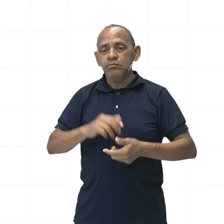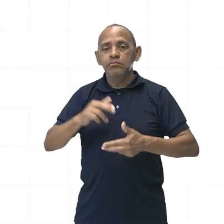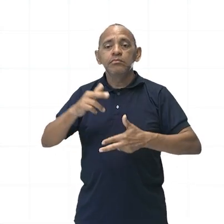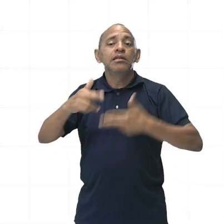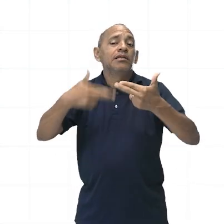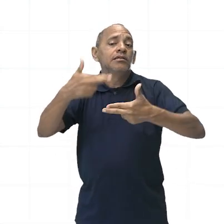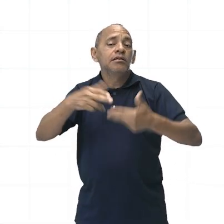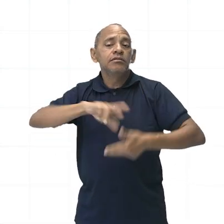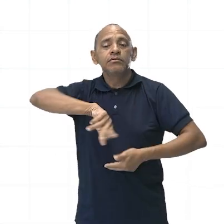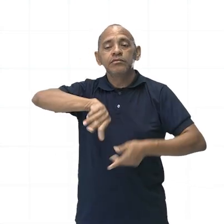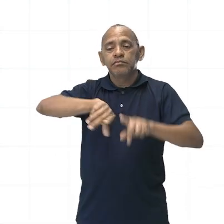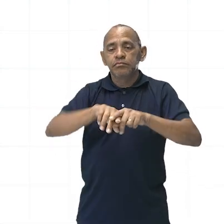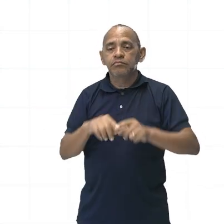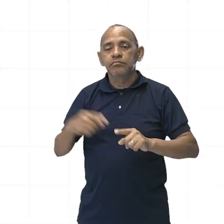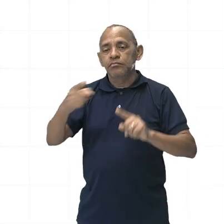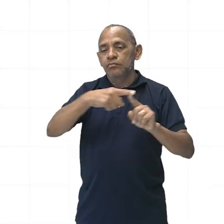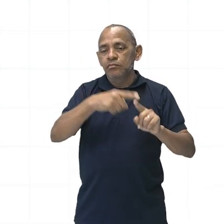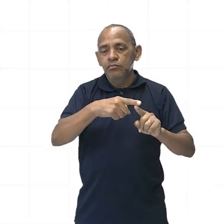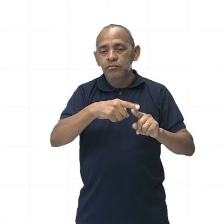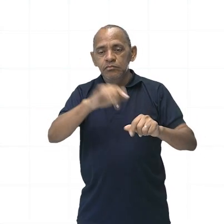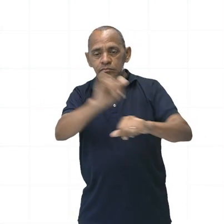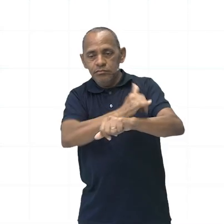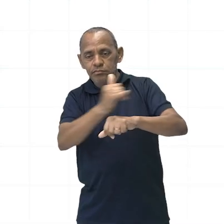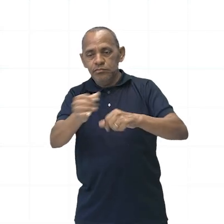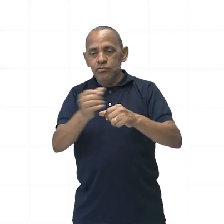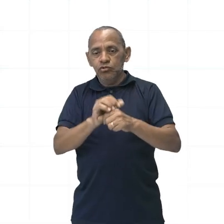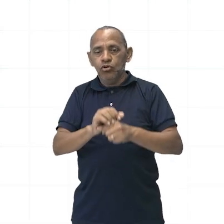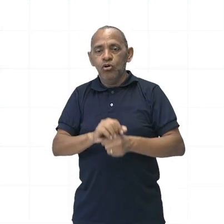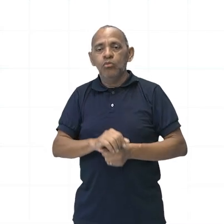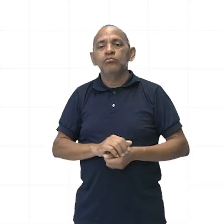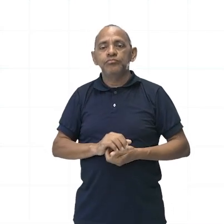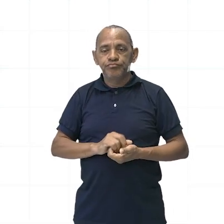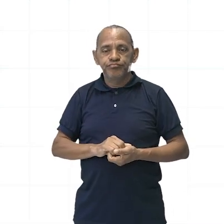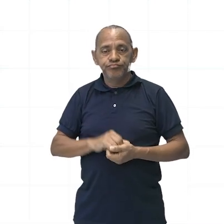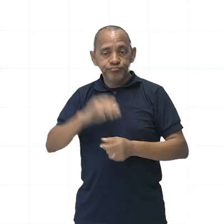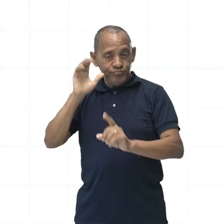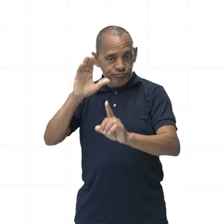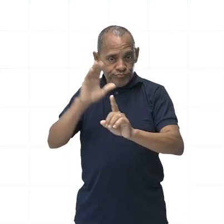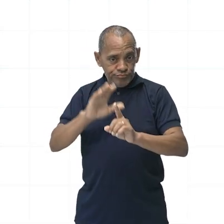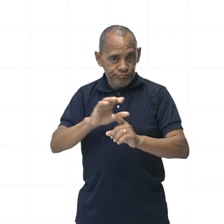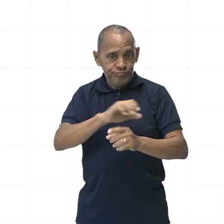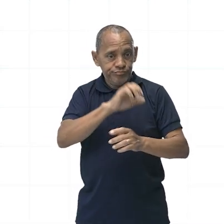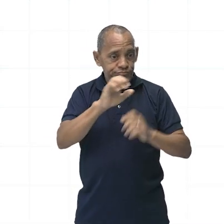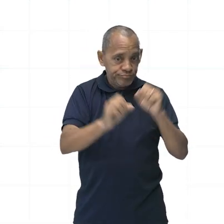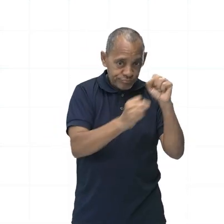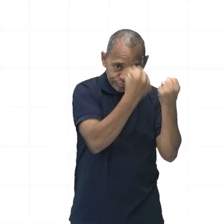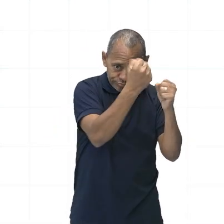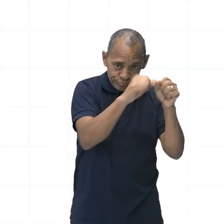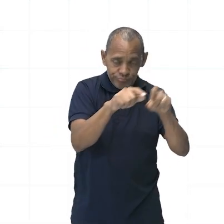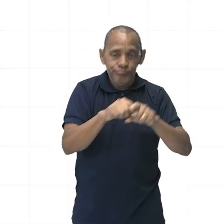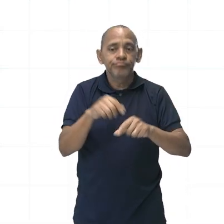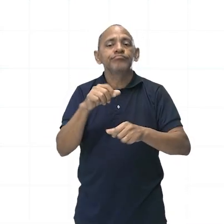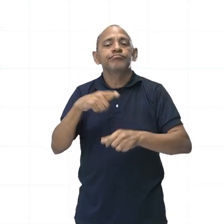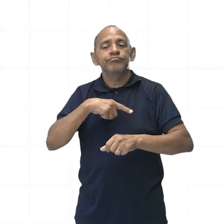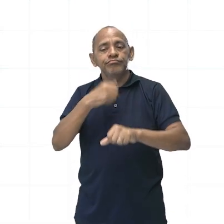recicláveis. É uma forma de pressionar as indústrias a adotar práticas mais sustentáveis. Então, é uma forma